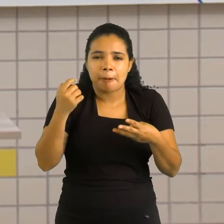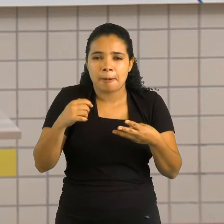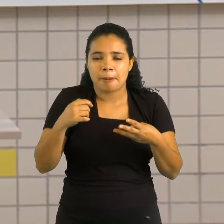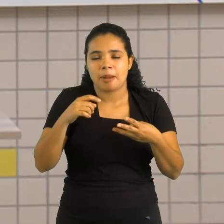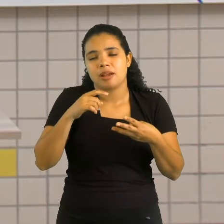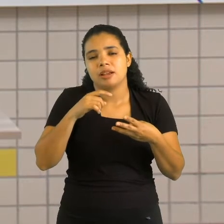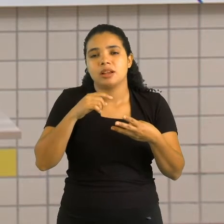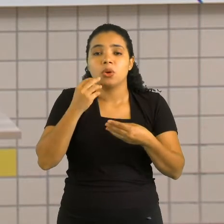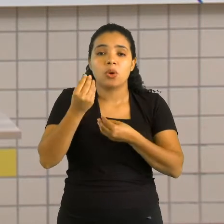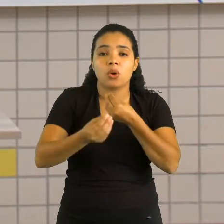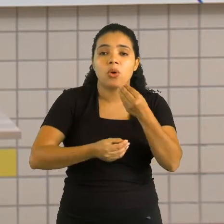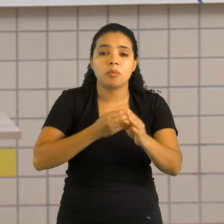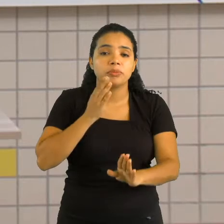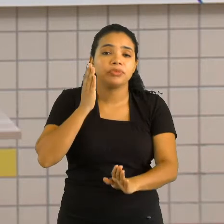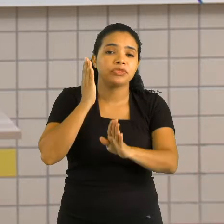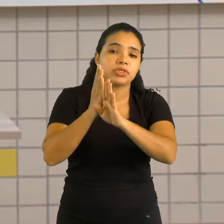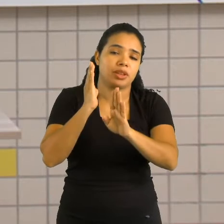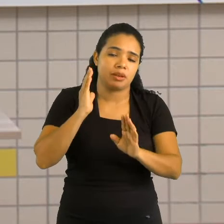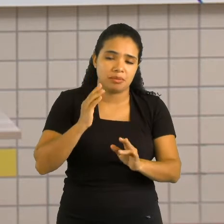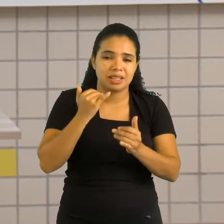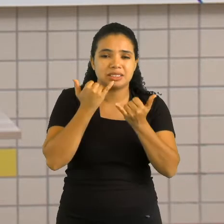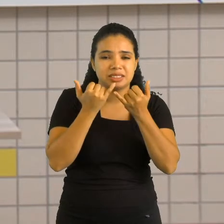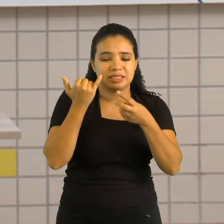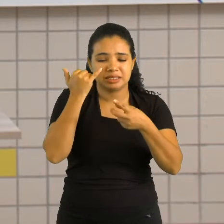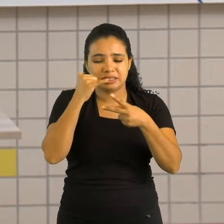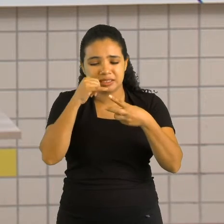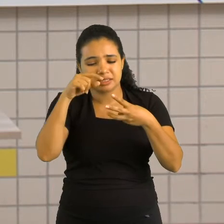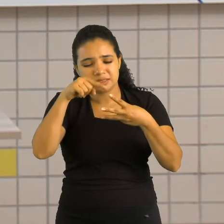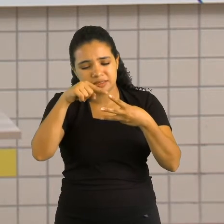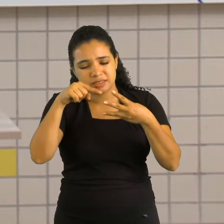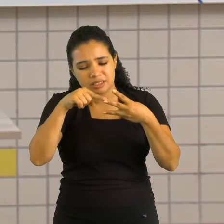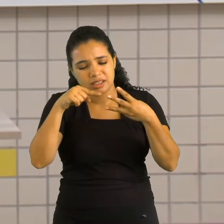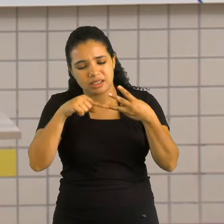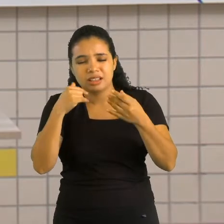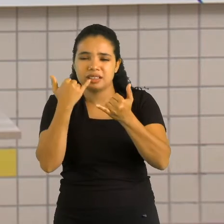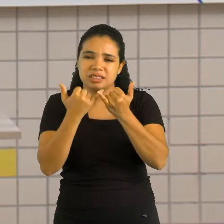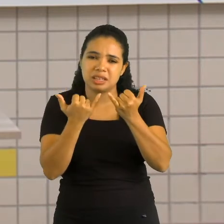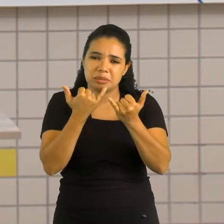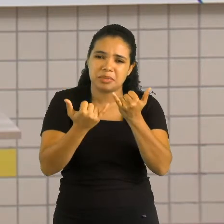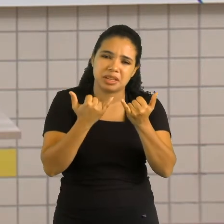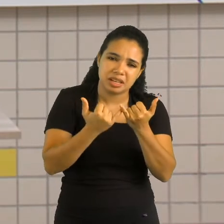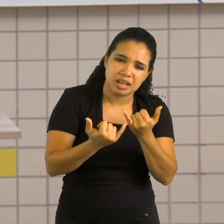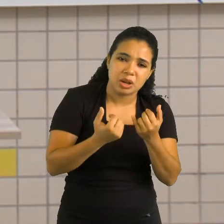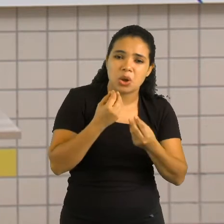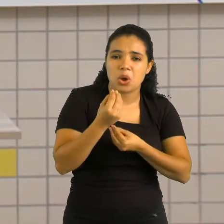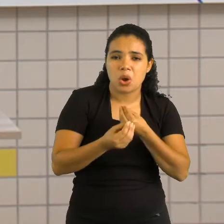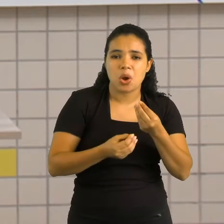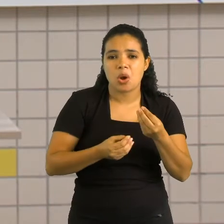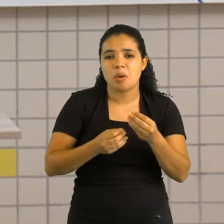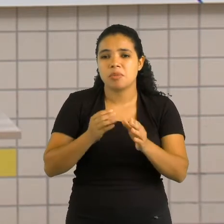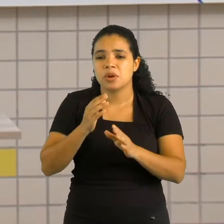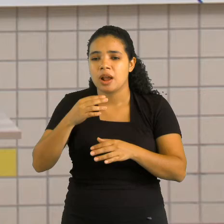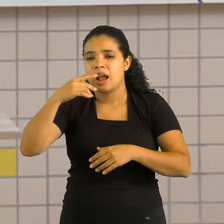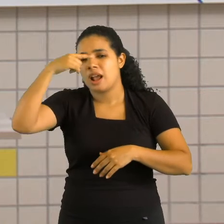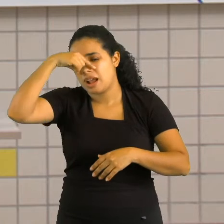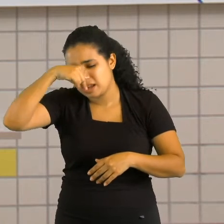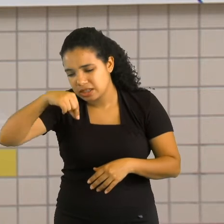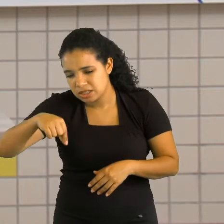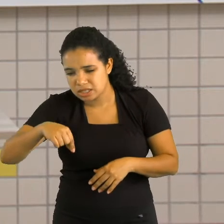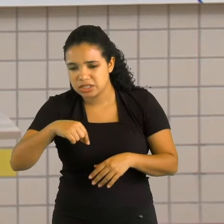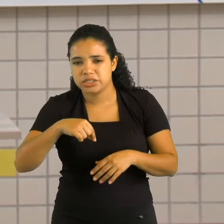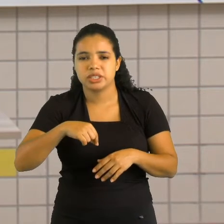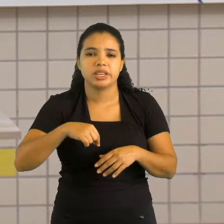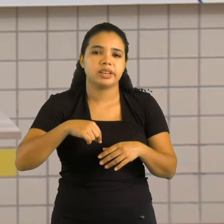como é que eu vou descobrir, professora, se eu estou com a gripe, com um resfriado, ou se eu estou com